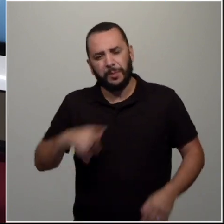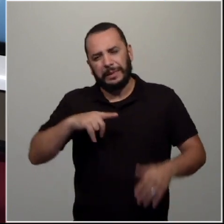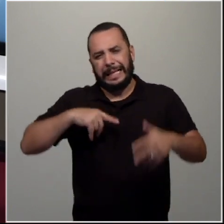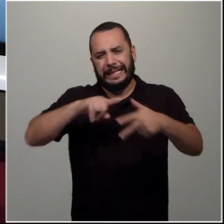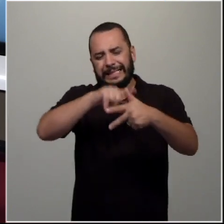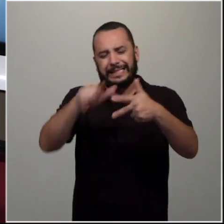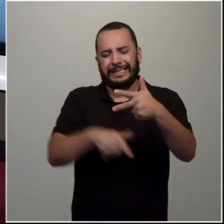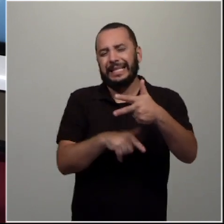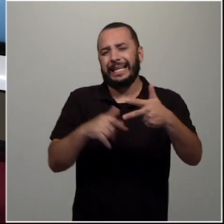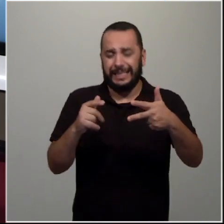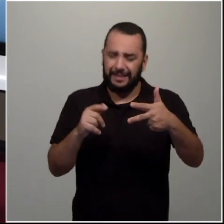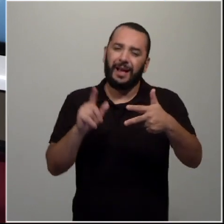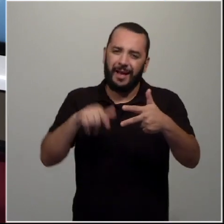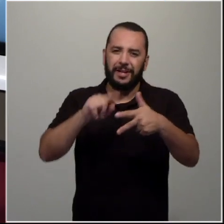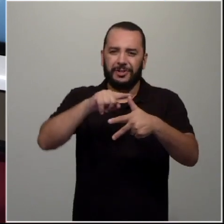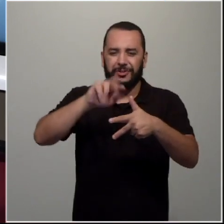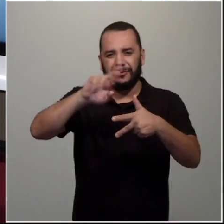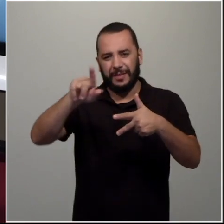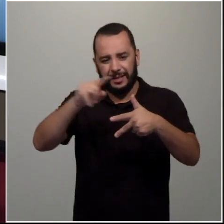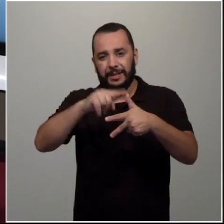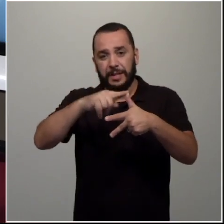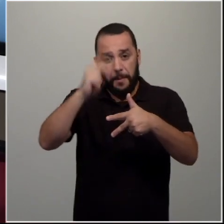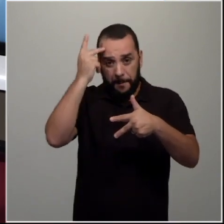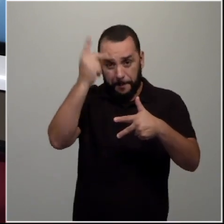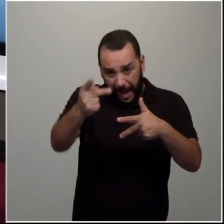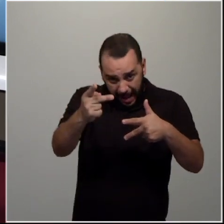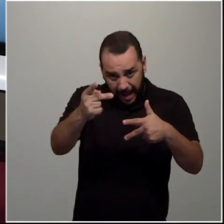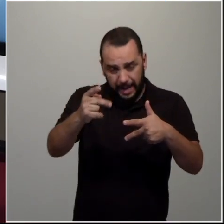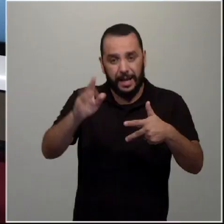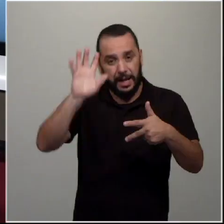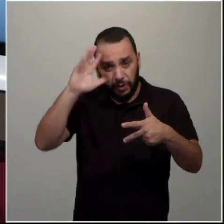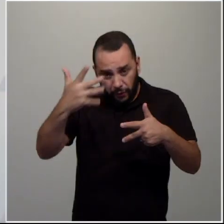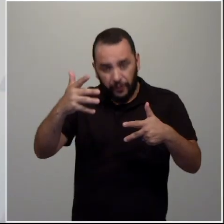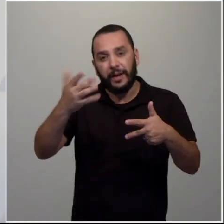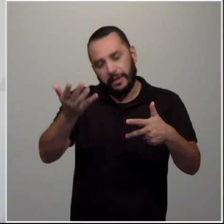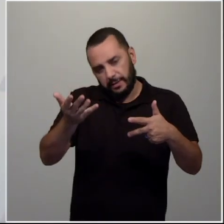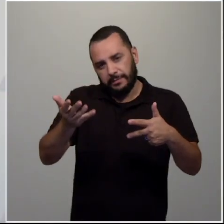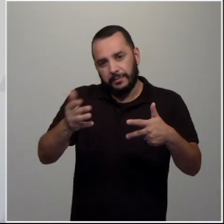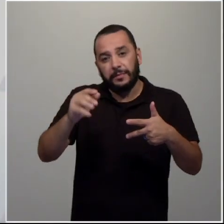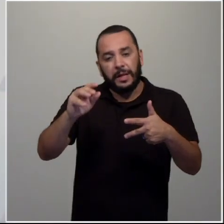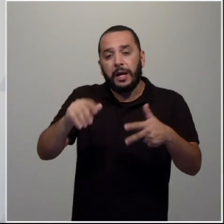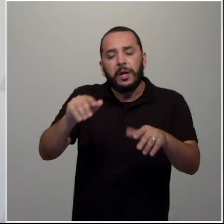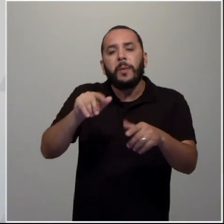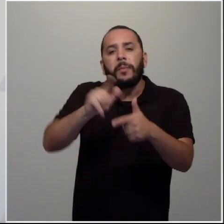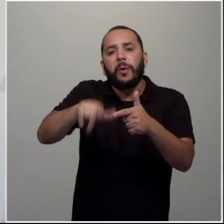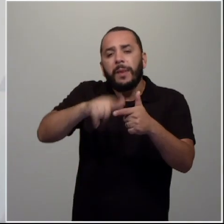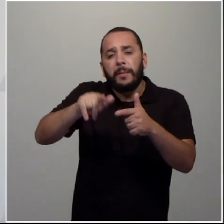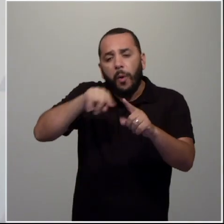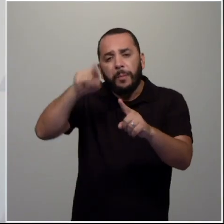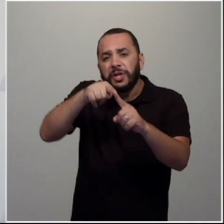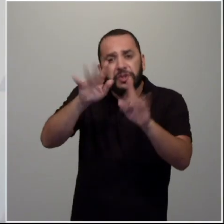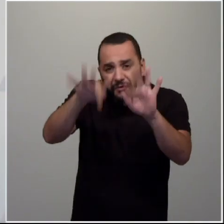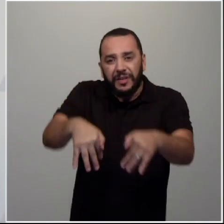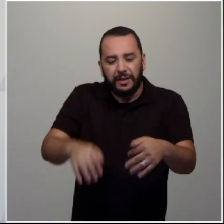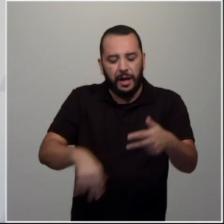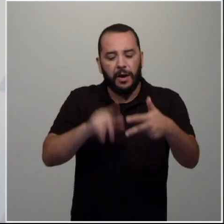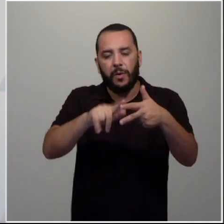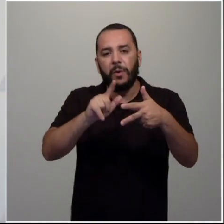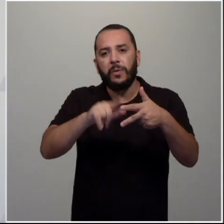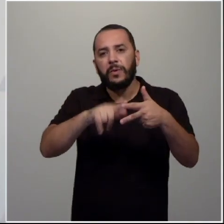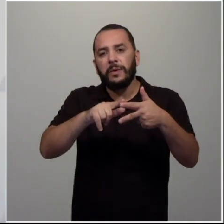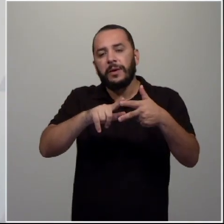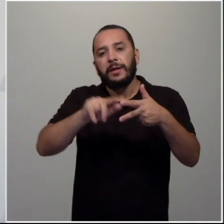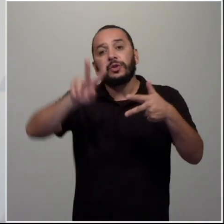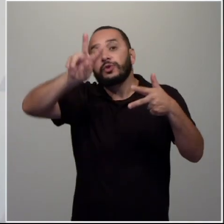essencialmente a diferença é essa né o ensino para resolução de problemas tem o problema como objetivo final o ensino acerca da resolução de